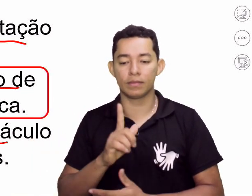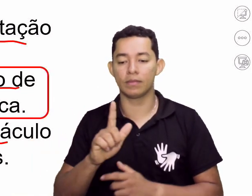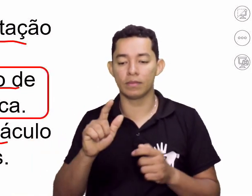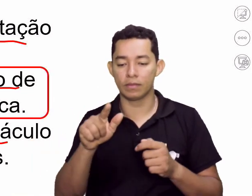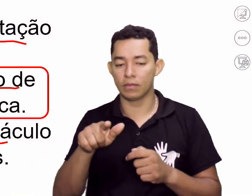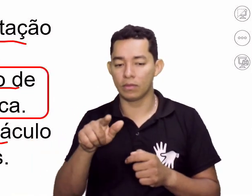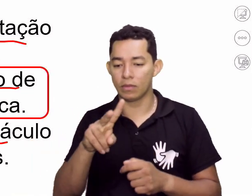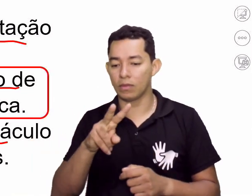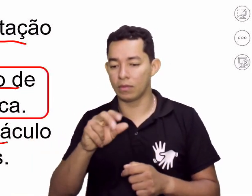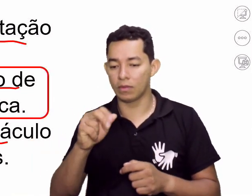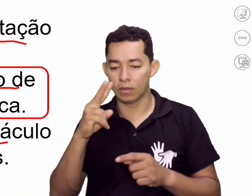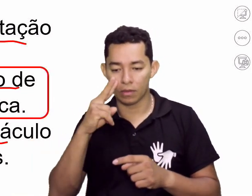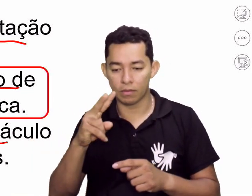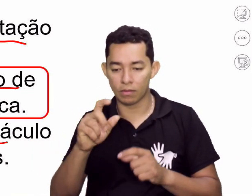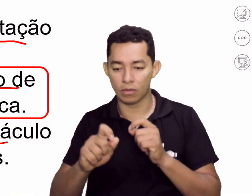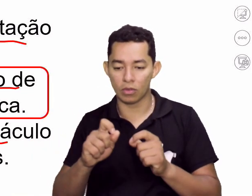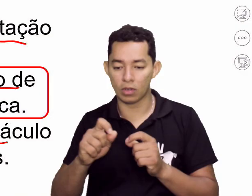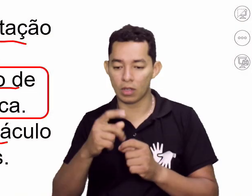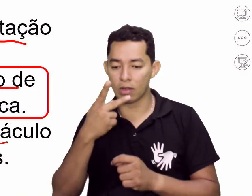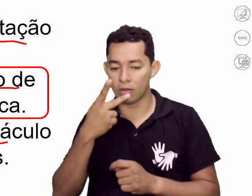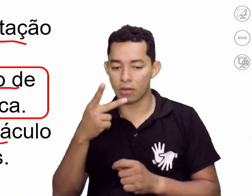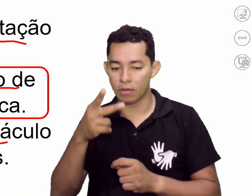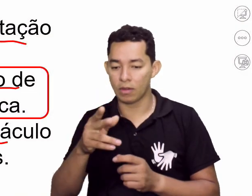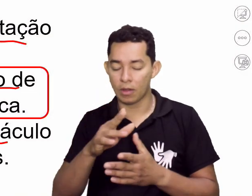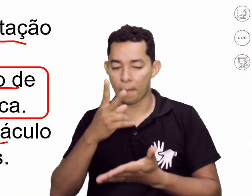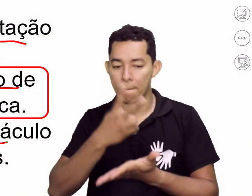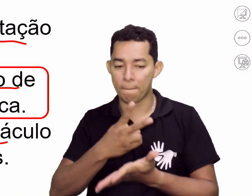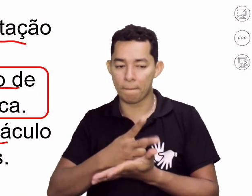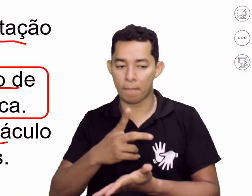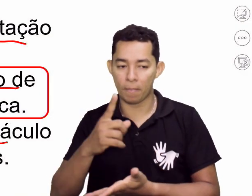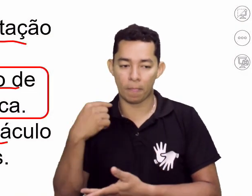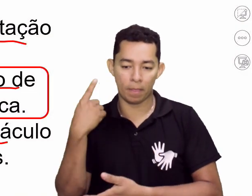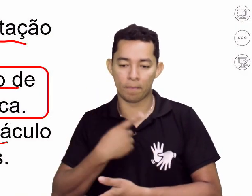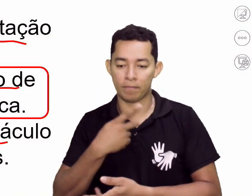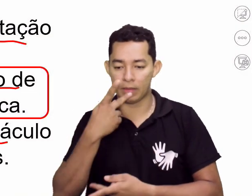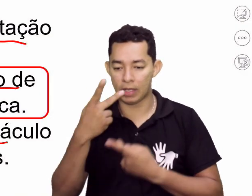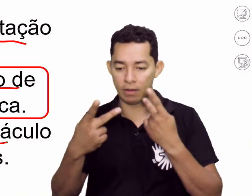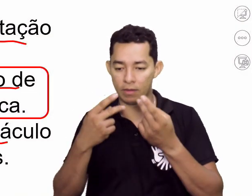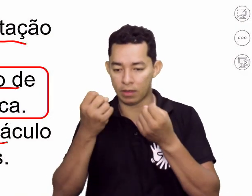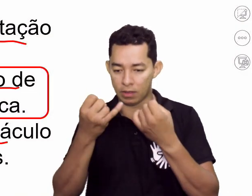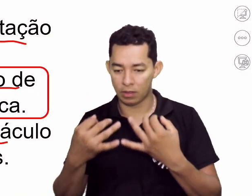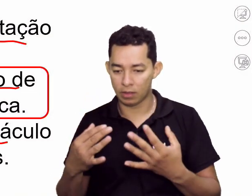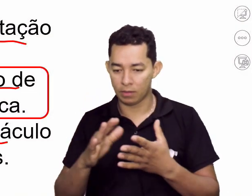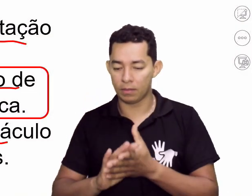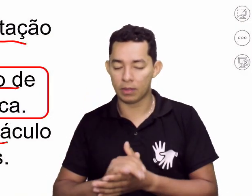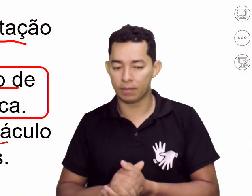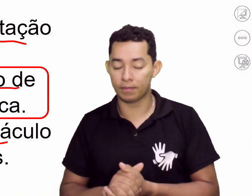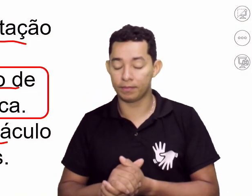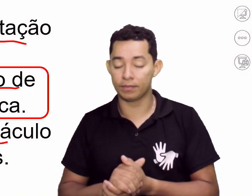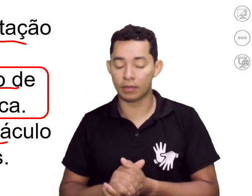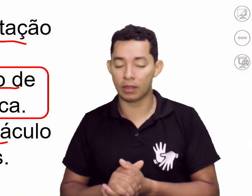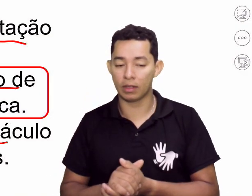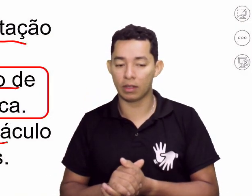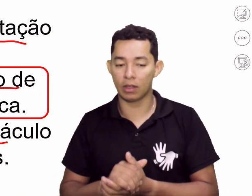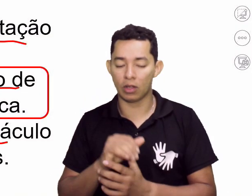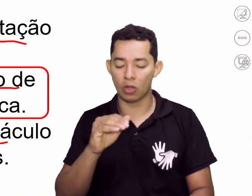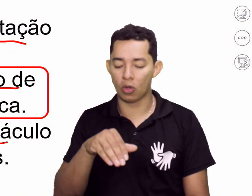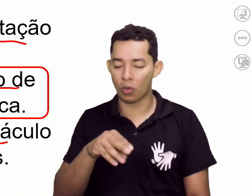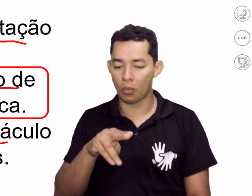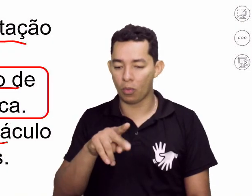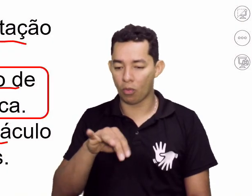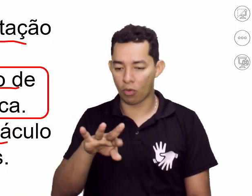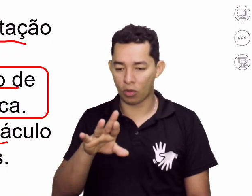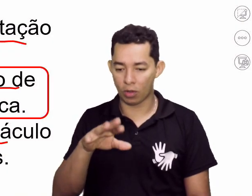vai ver que quando fala daquilo mesmo que a gente estava falando ao explicar, essa questão multimodal, né?